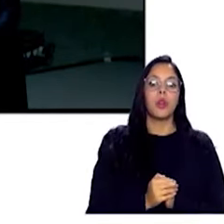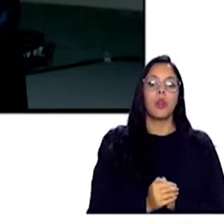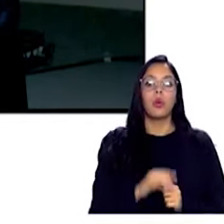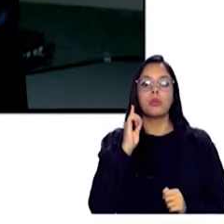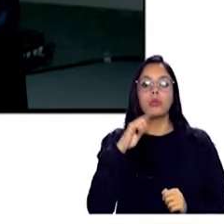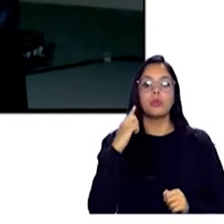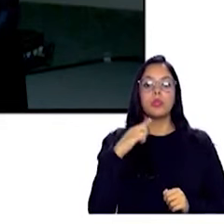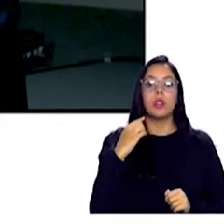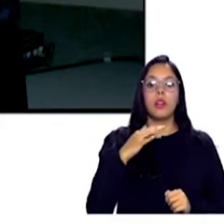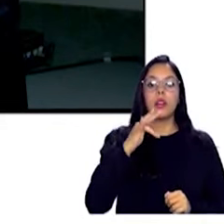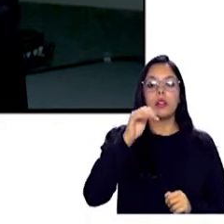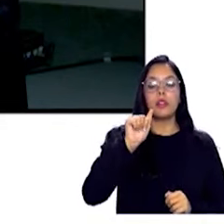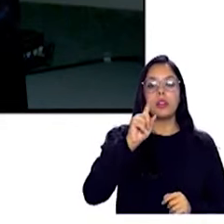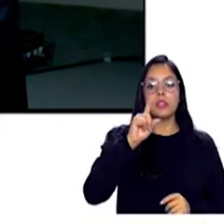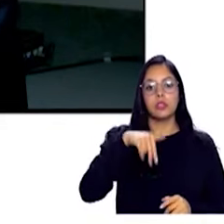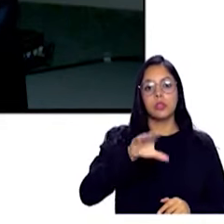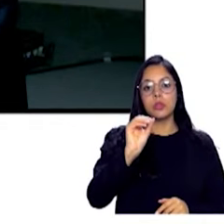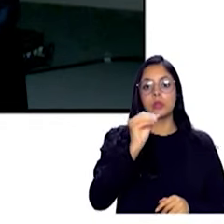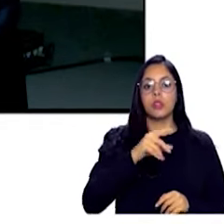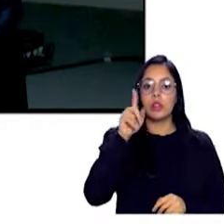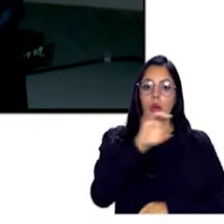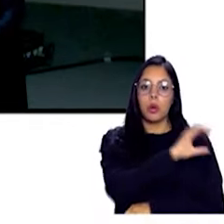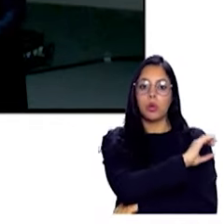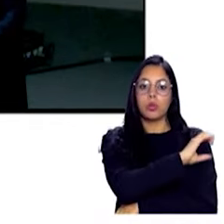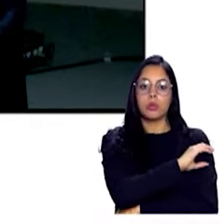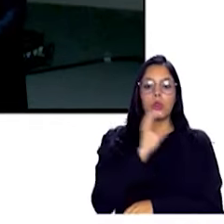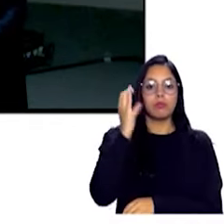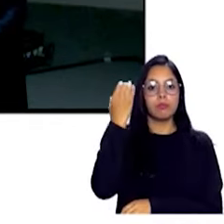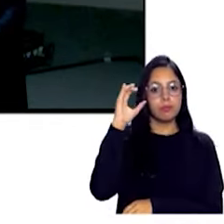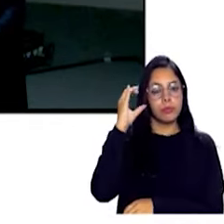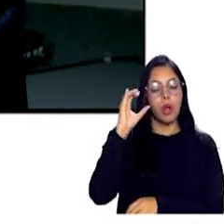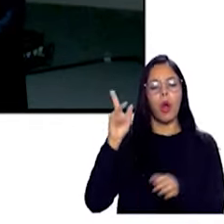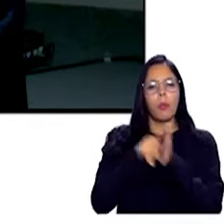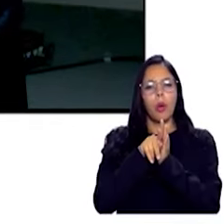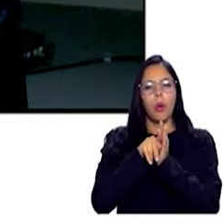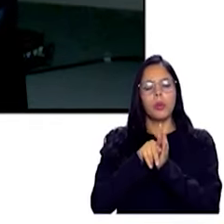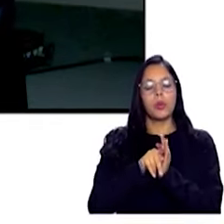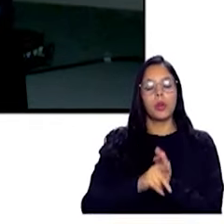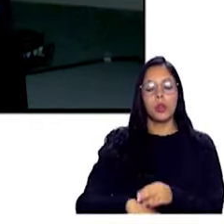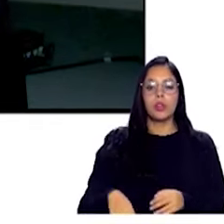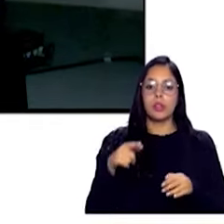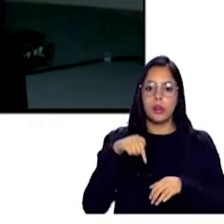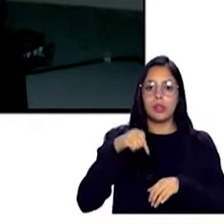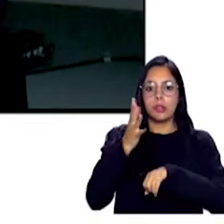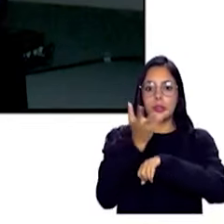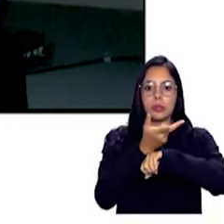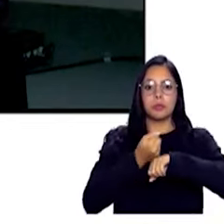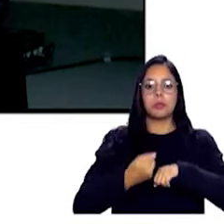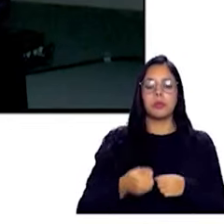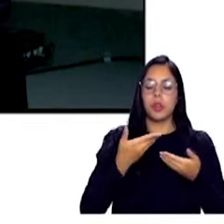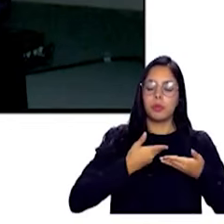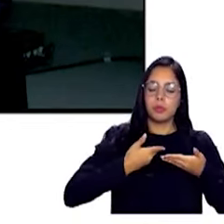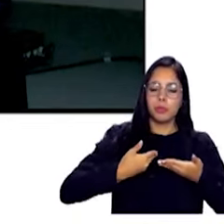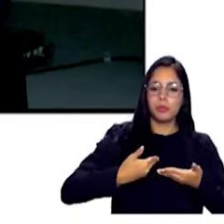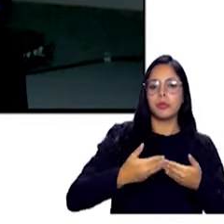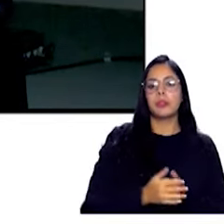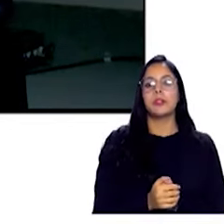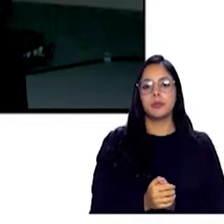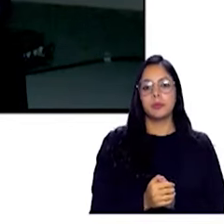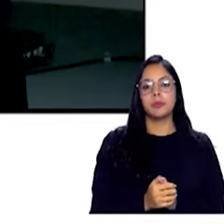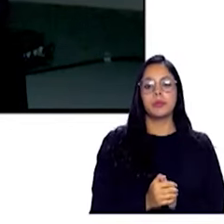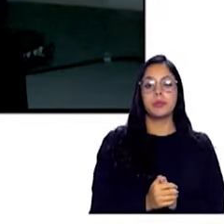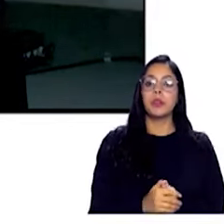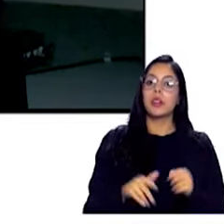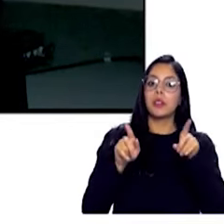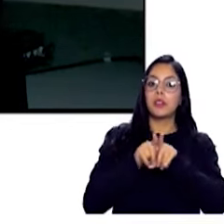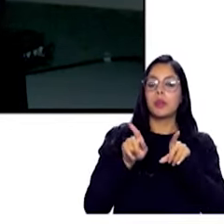tesolin que é o coordenador científico do evento pelo convite e desde logo